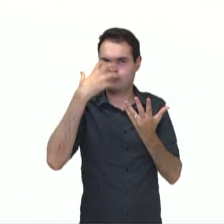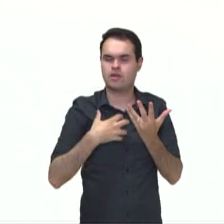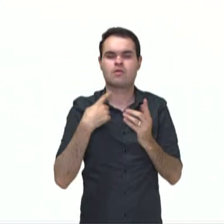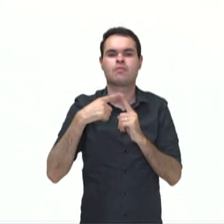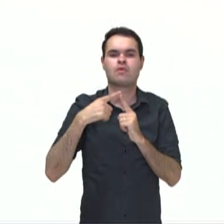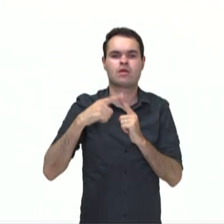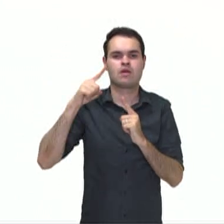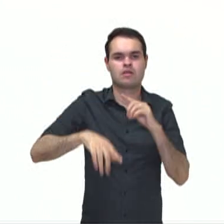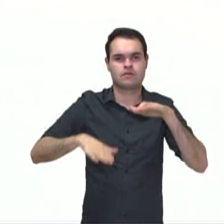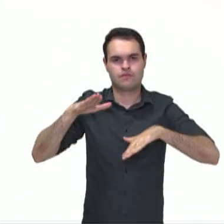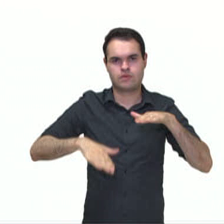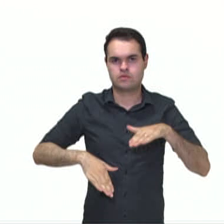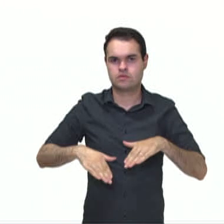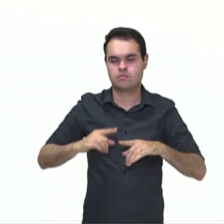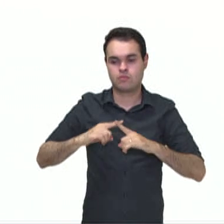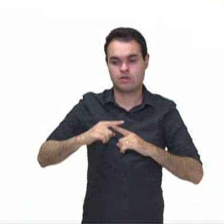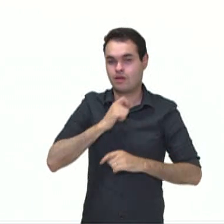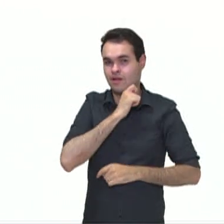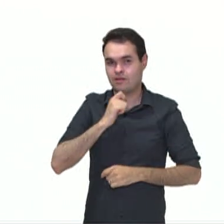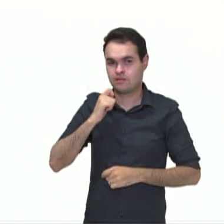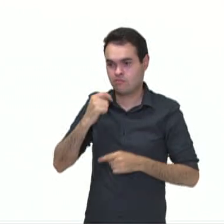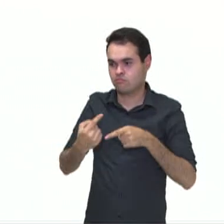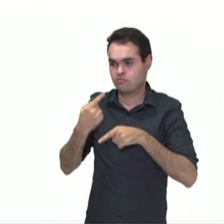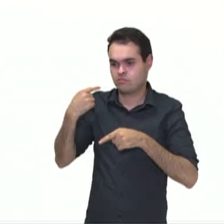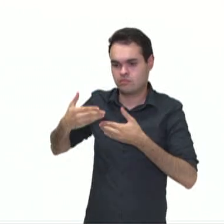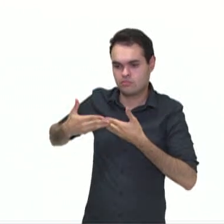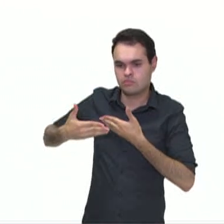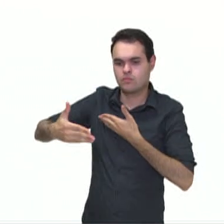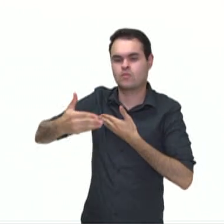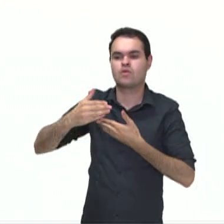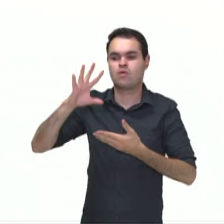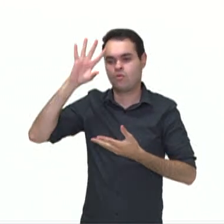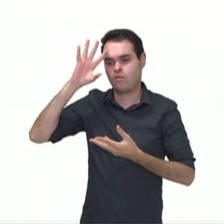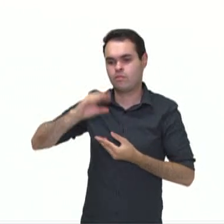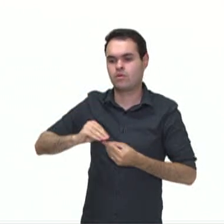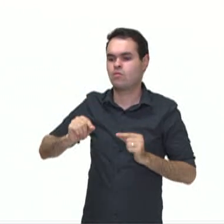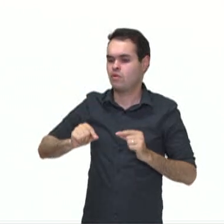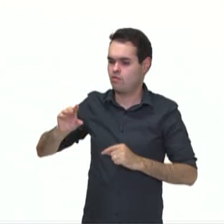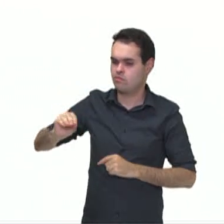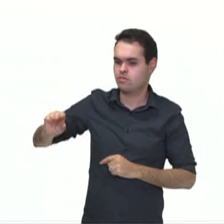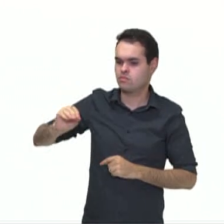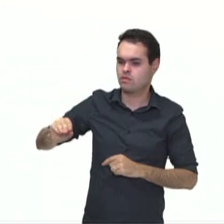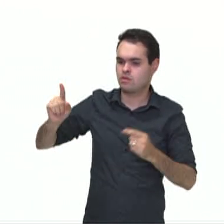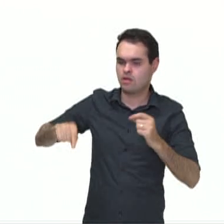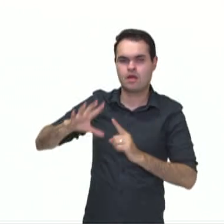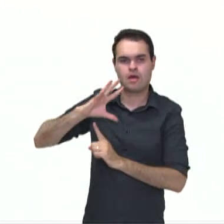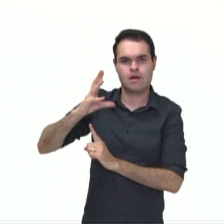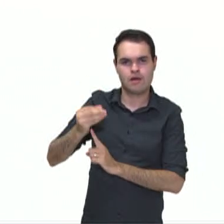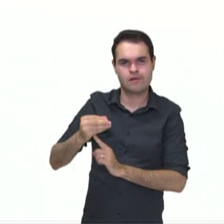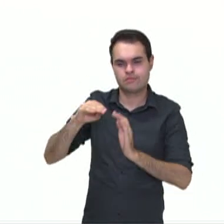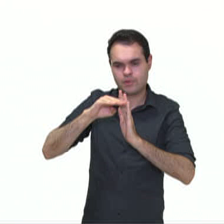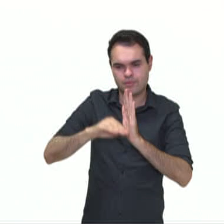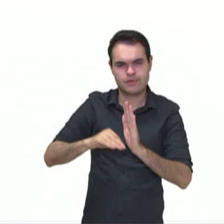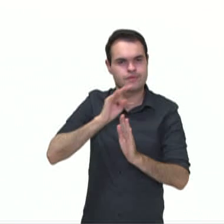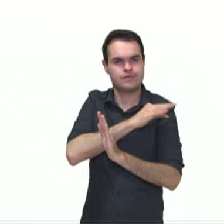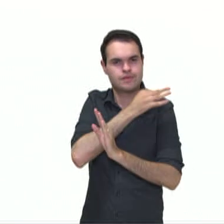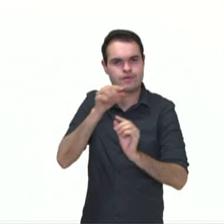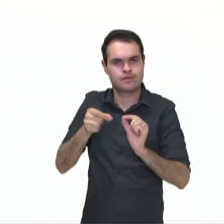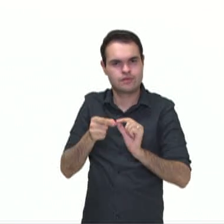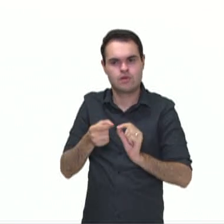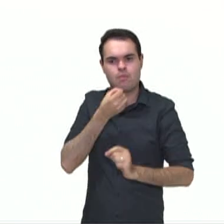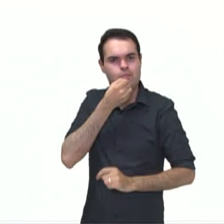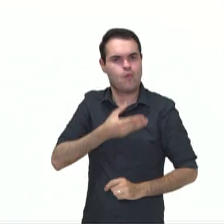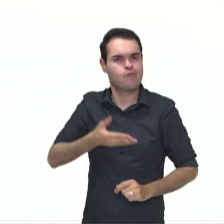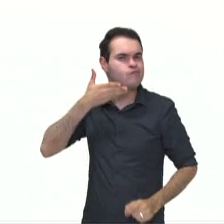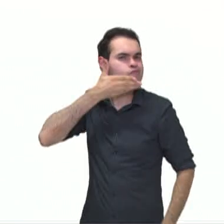Aristóteles, a oratória passou a ser compreendida não só como uma arte ou um conjunto de técnicas para o bom